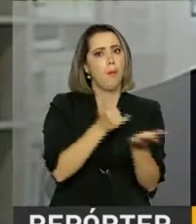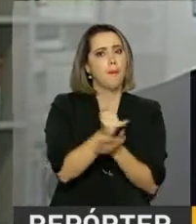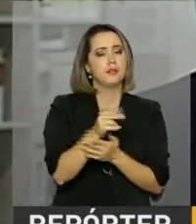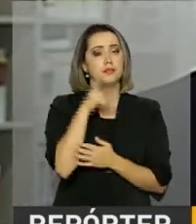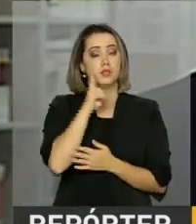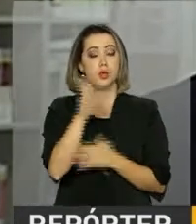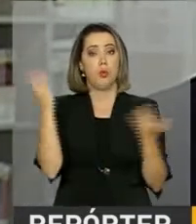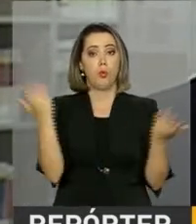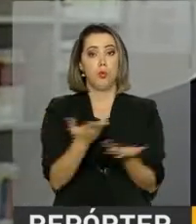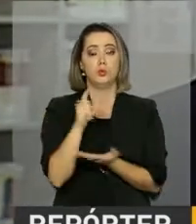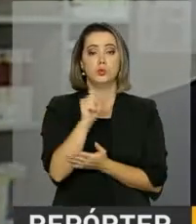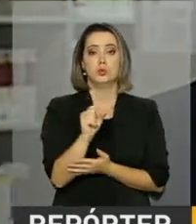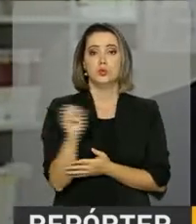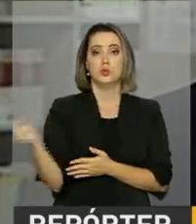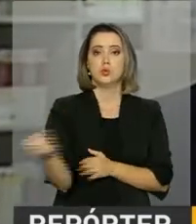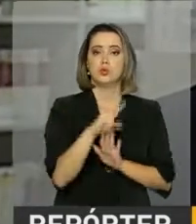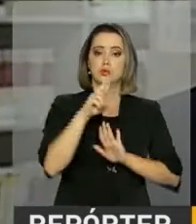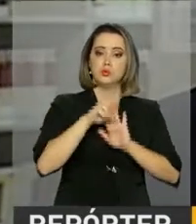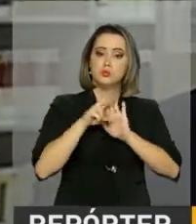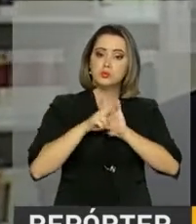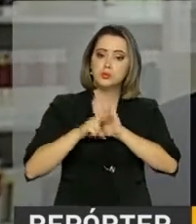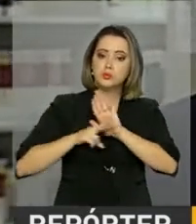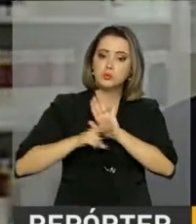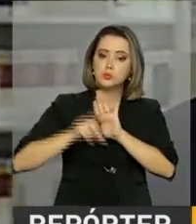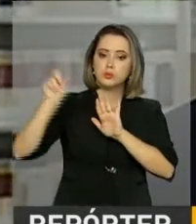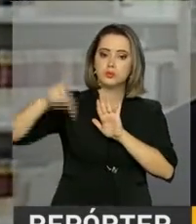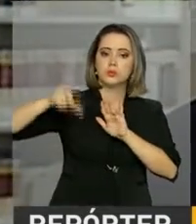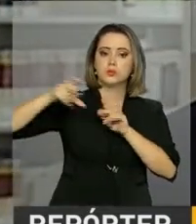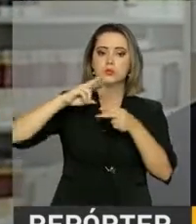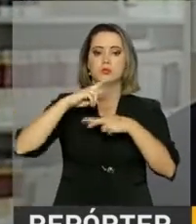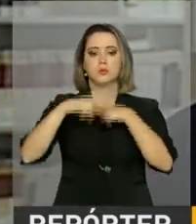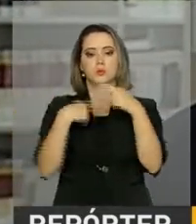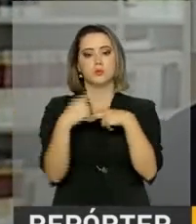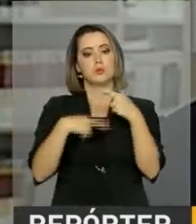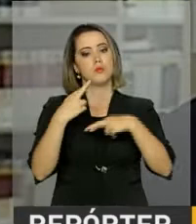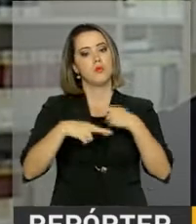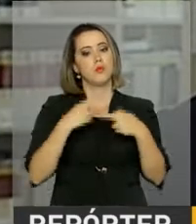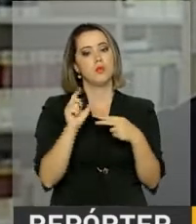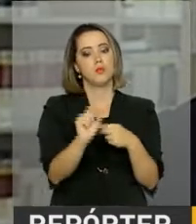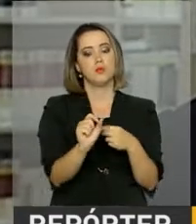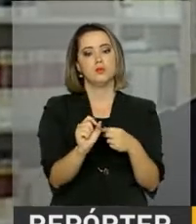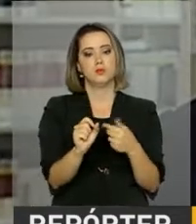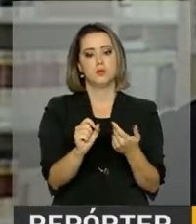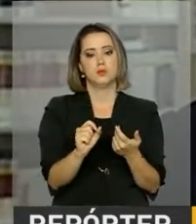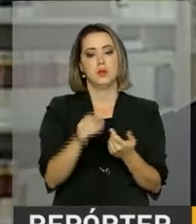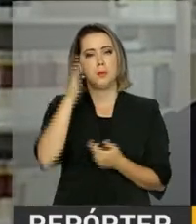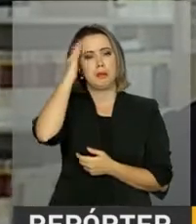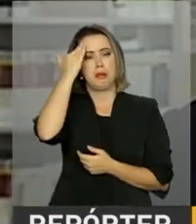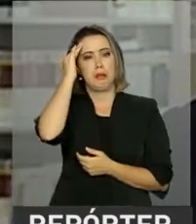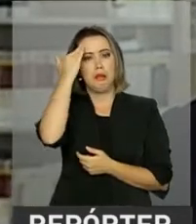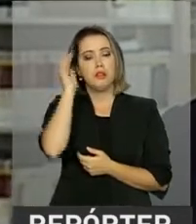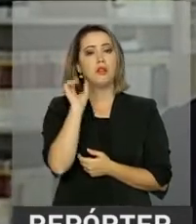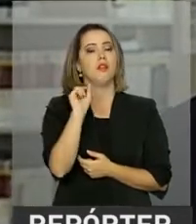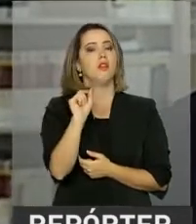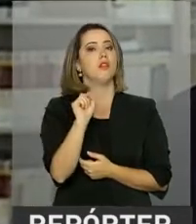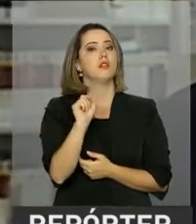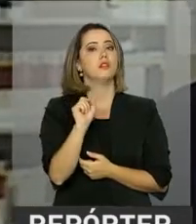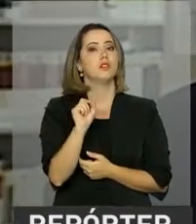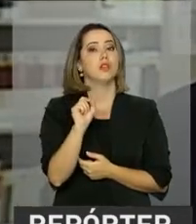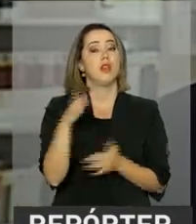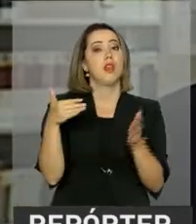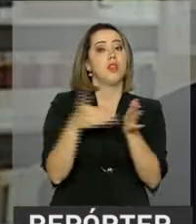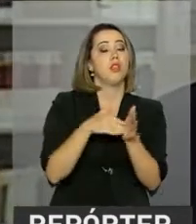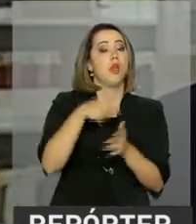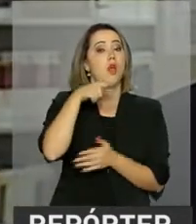de hoje esta nova modalidade do crédito rotativo do cartão de crédito só para as pessoas entenderem até